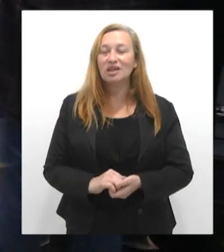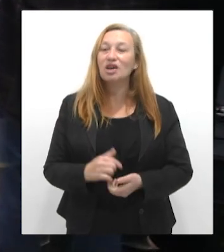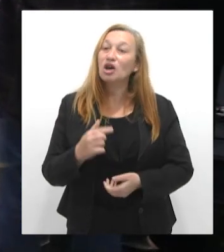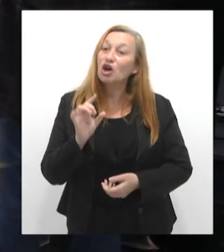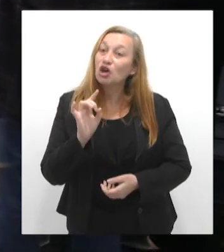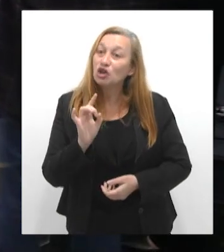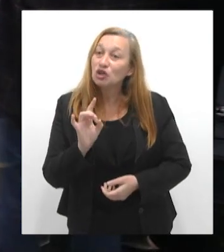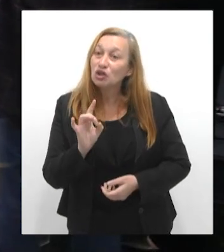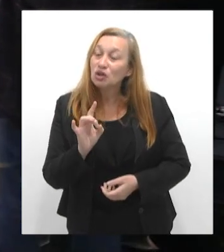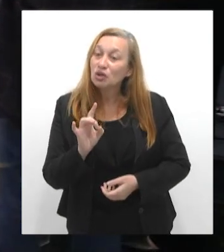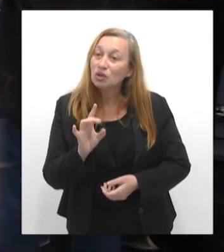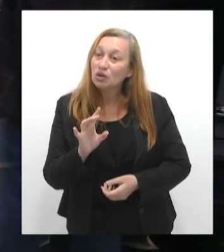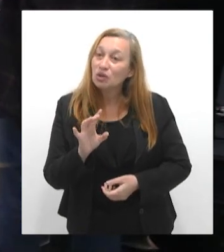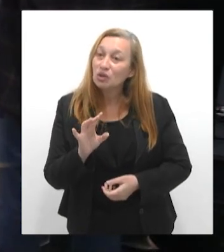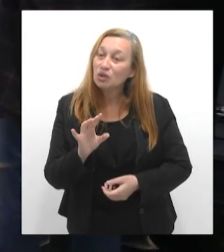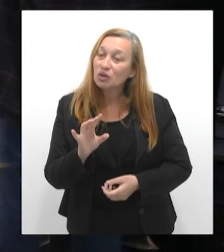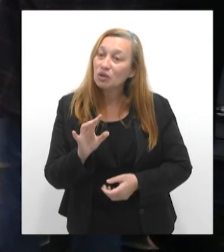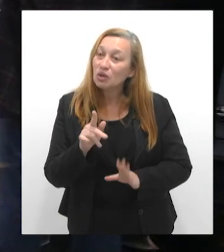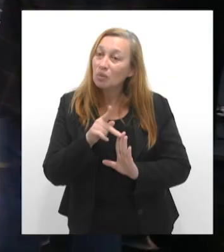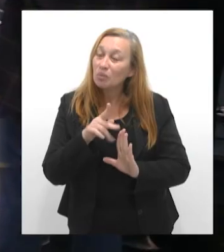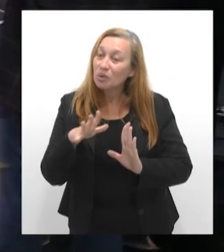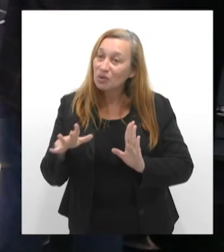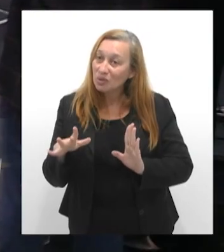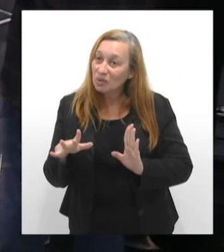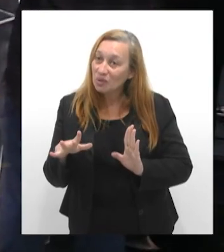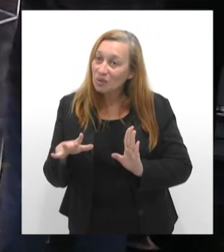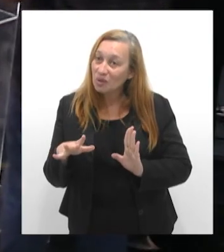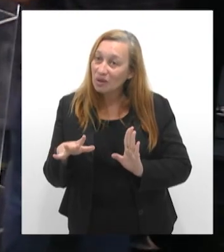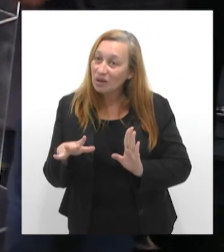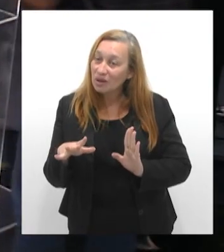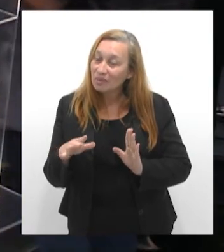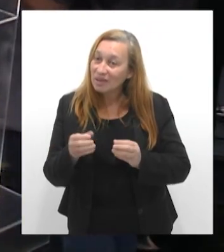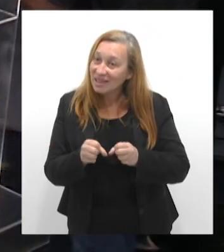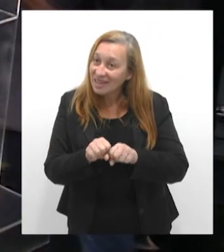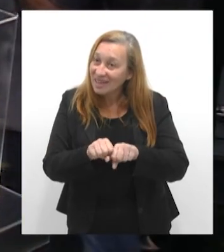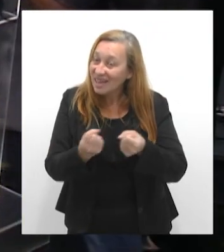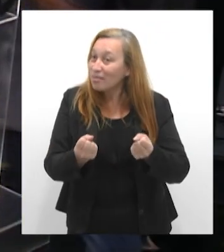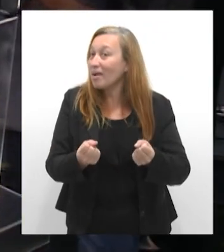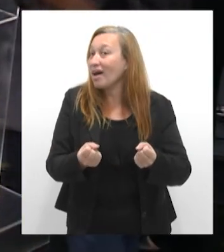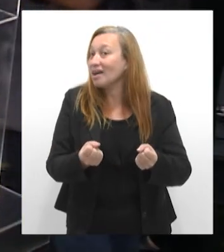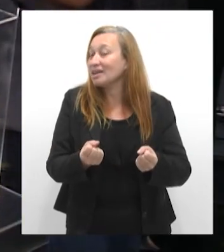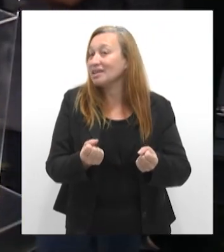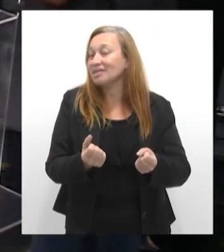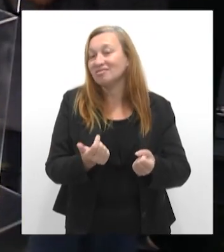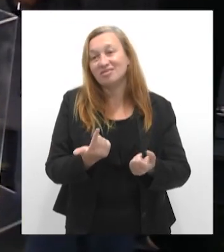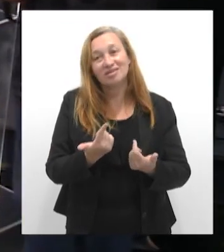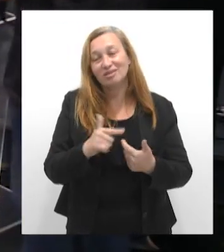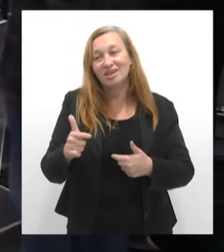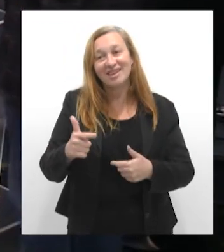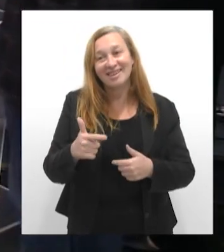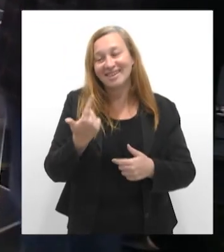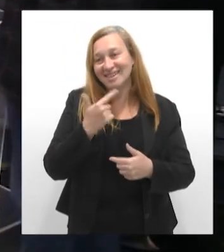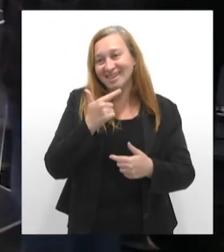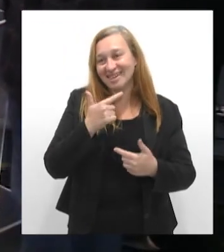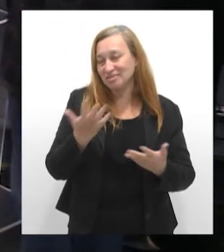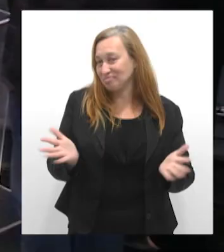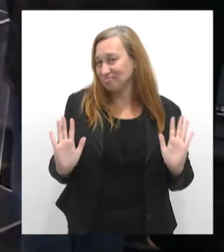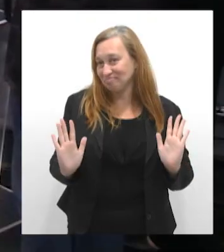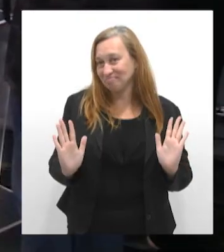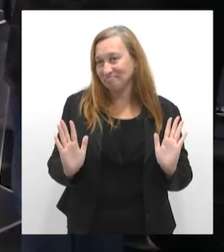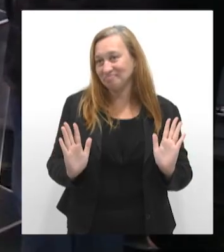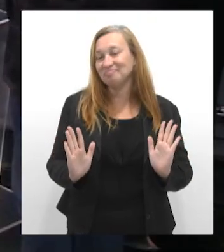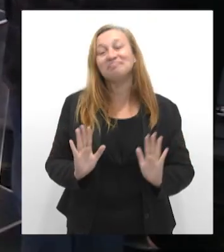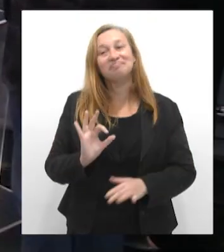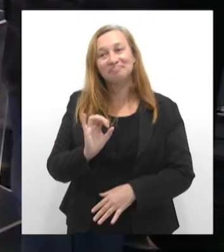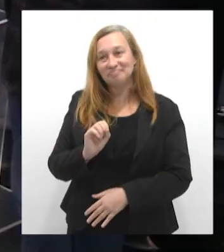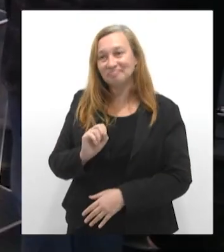só, protocolo existe para ser quebrado. Senão não tem graça, pô. É isso. Que